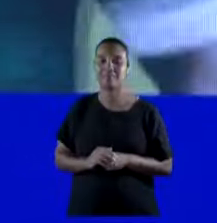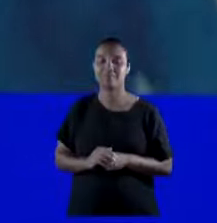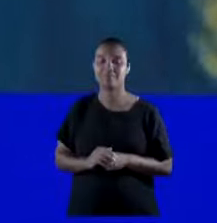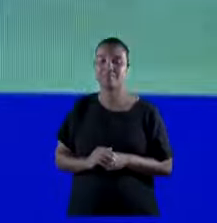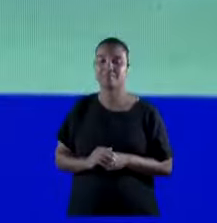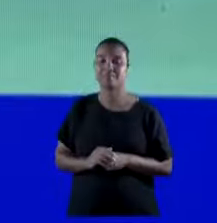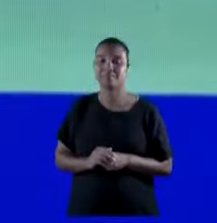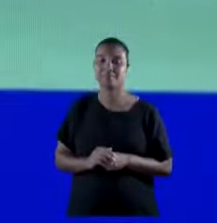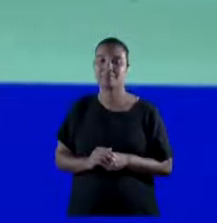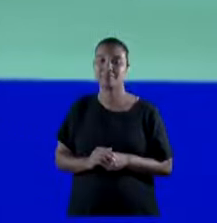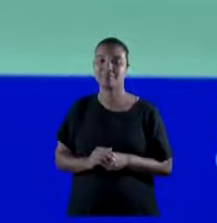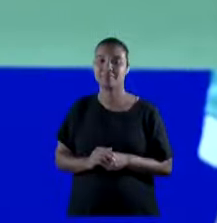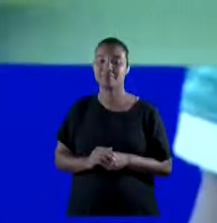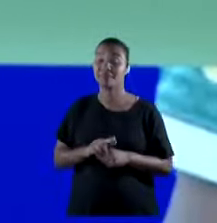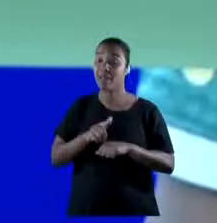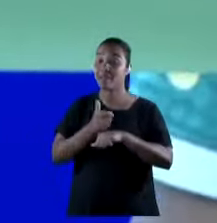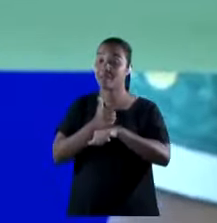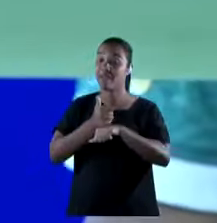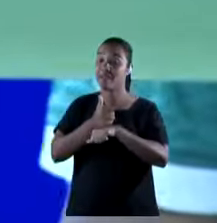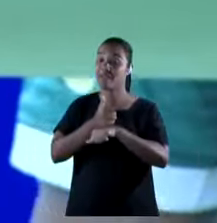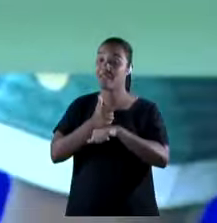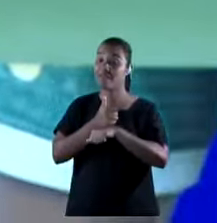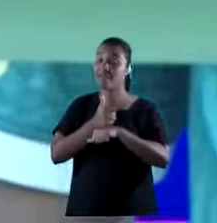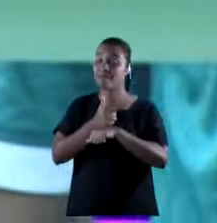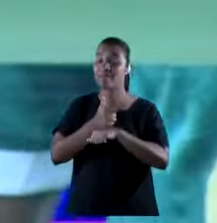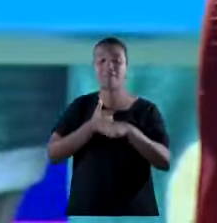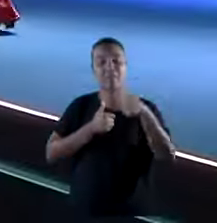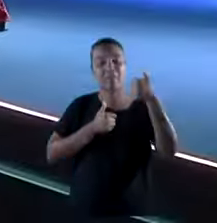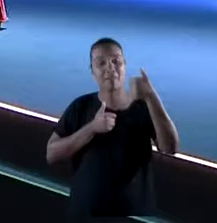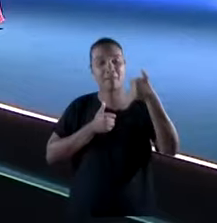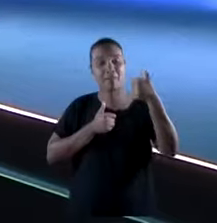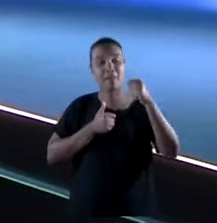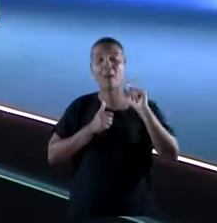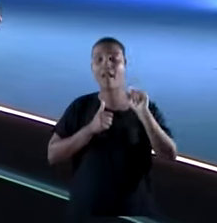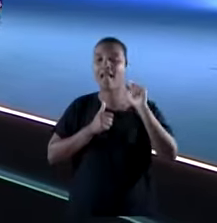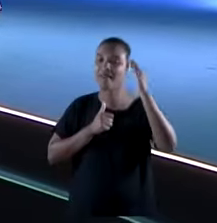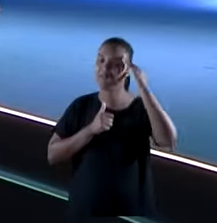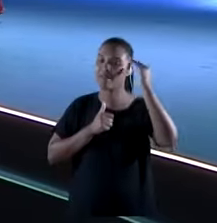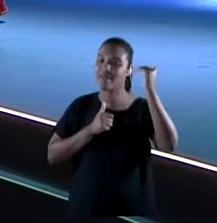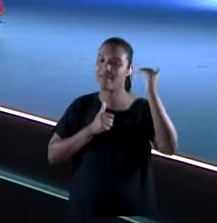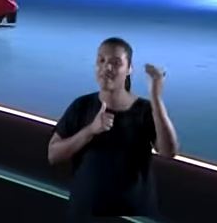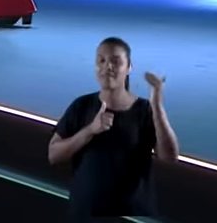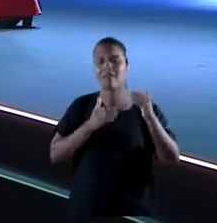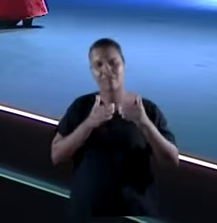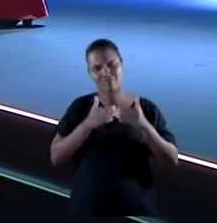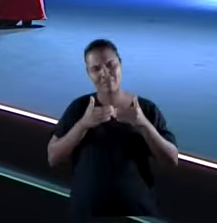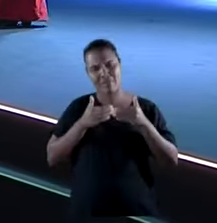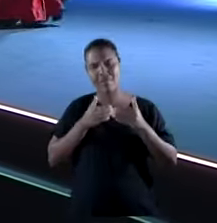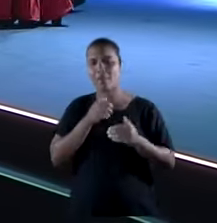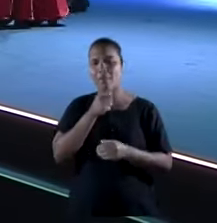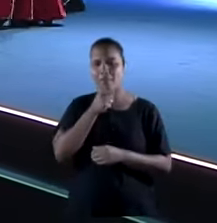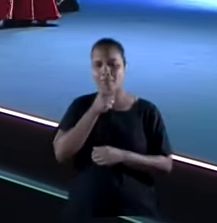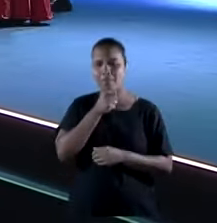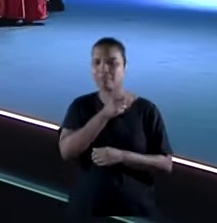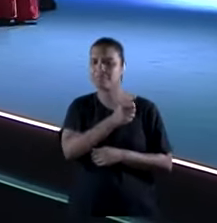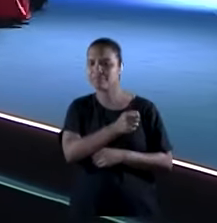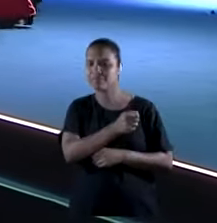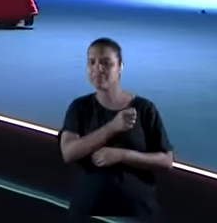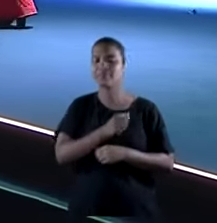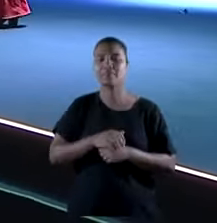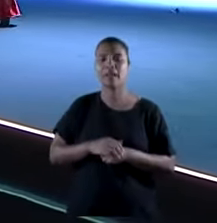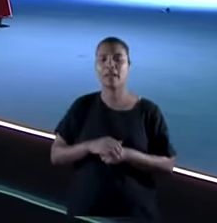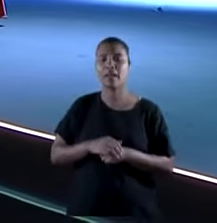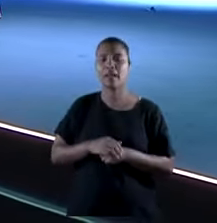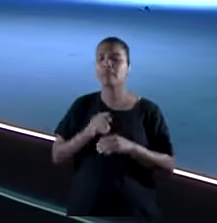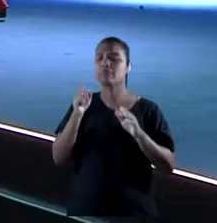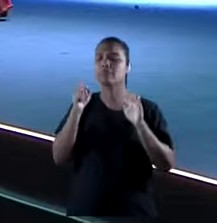do craque do Paulistão Sicredi. Aqui, a gente quer te ouvir, Endrick. A gente quer saber, Endrick, obviamente que a gente está